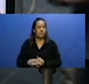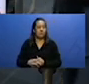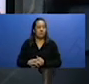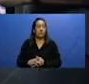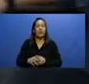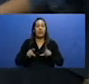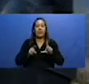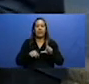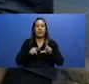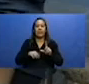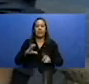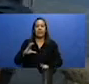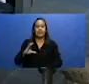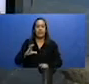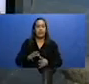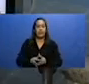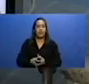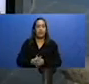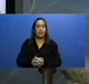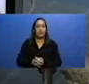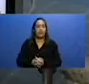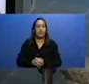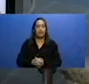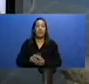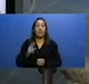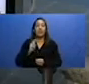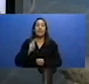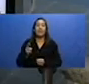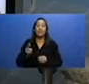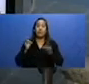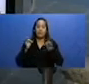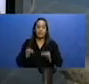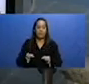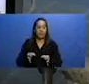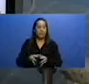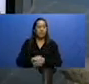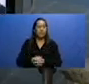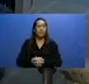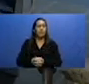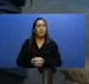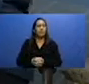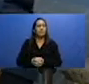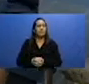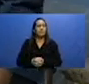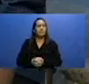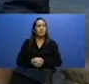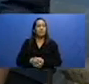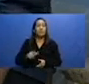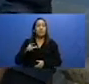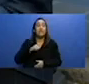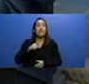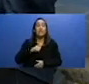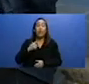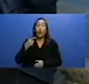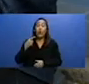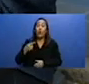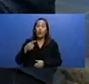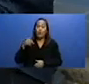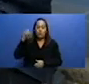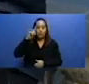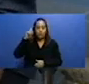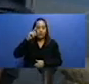Vamos lá, letra C. Qual é a resposta mais adequada? Ter pelo menos um dia de sol na